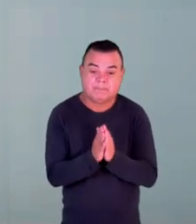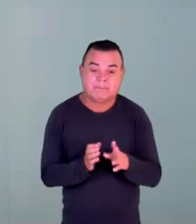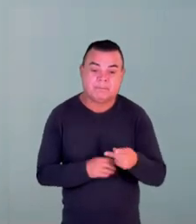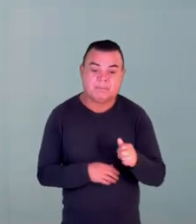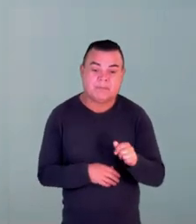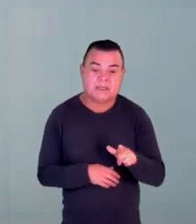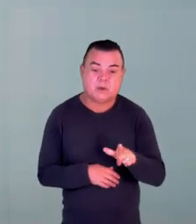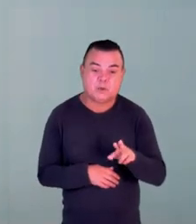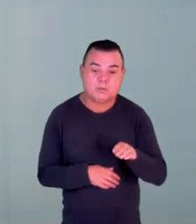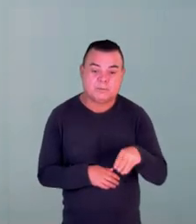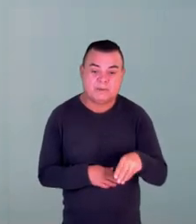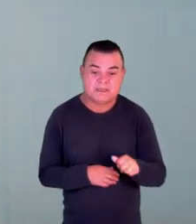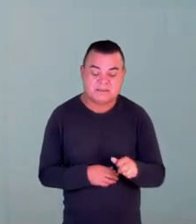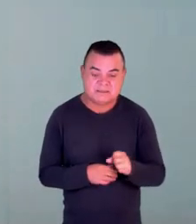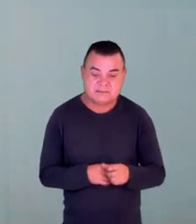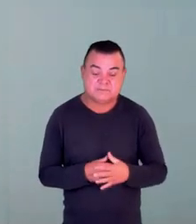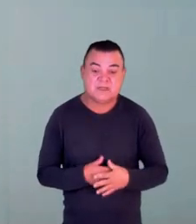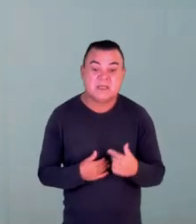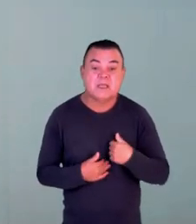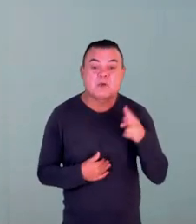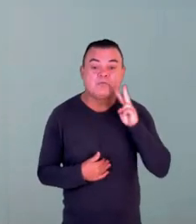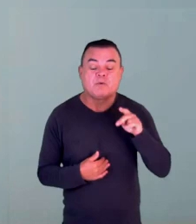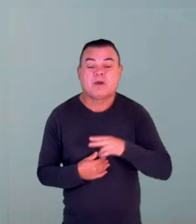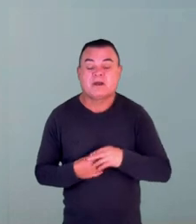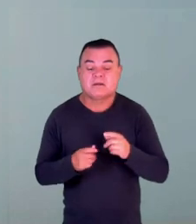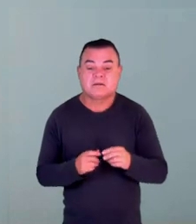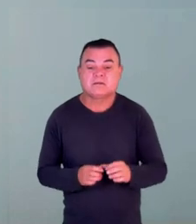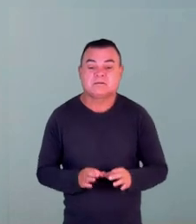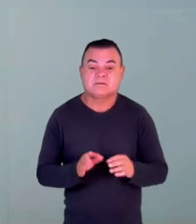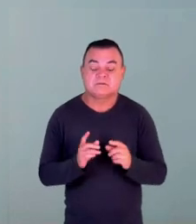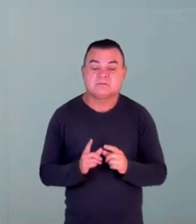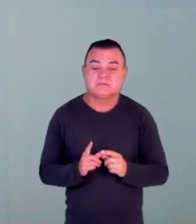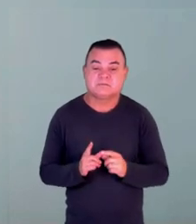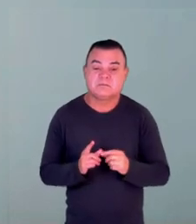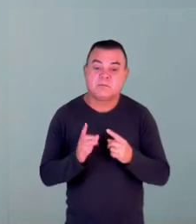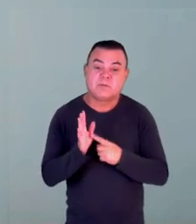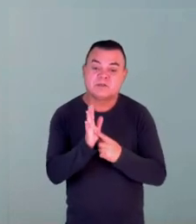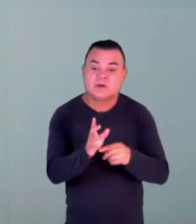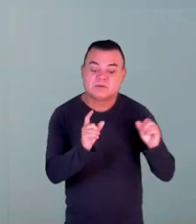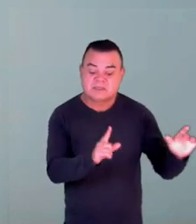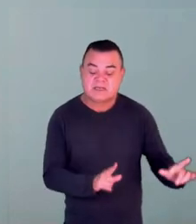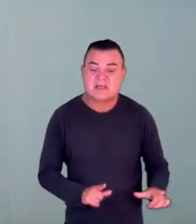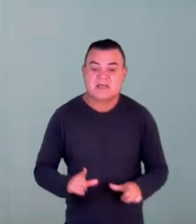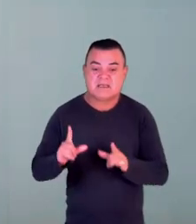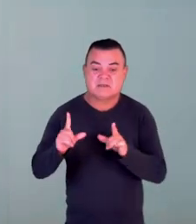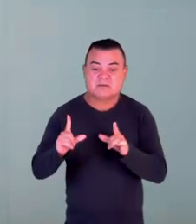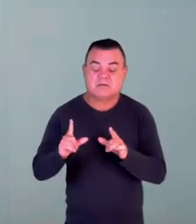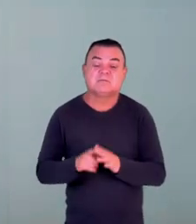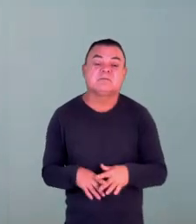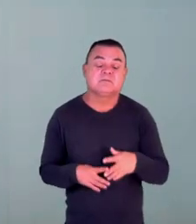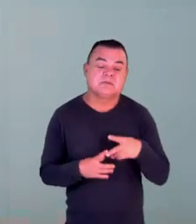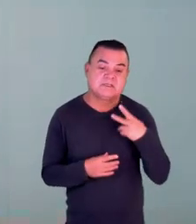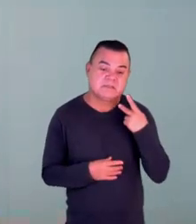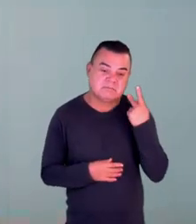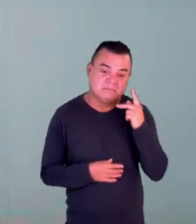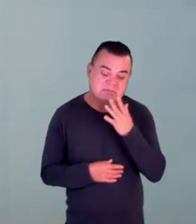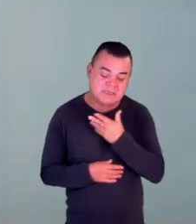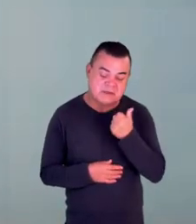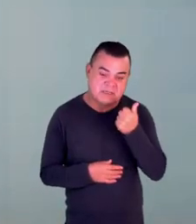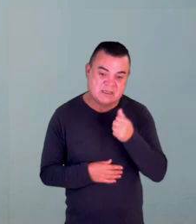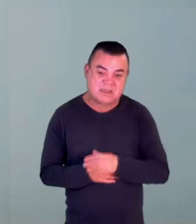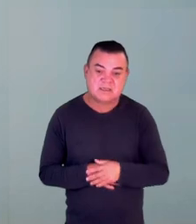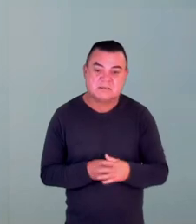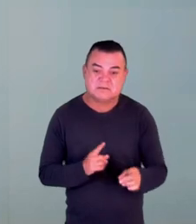eh eu eu vou apresentar um slide eu acho que fica mais fluída assim a conversa né Eh eu